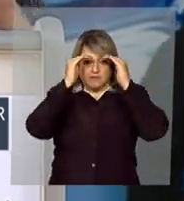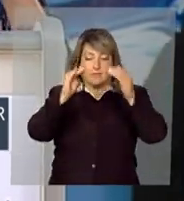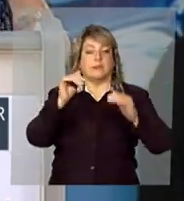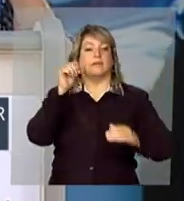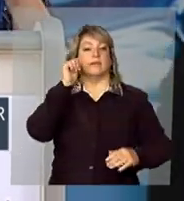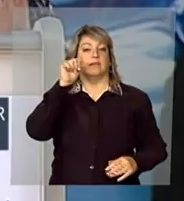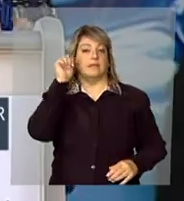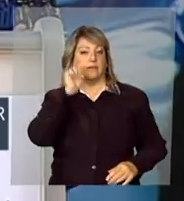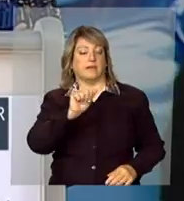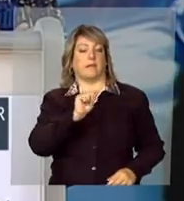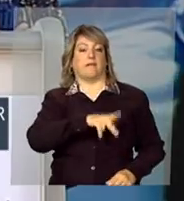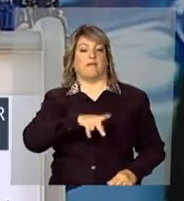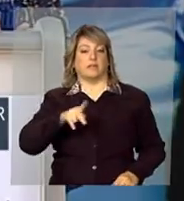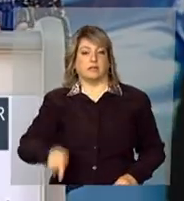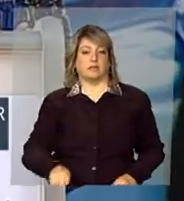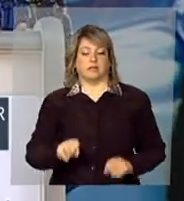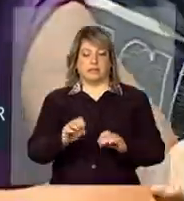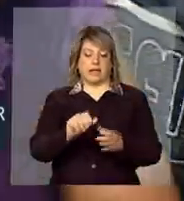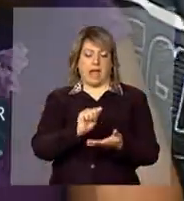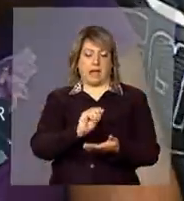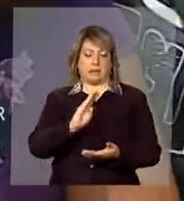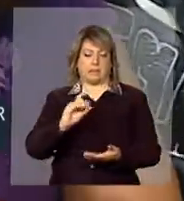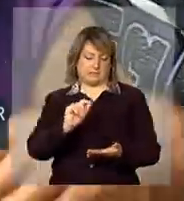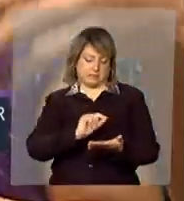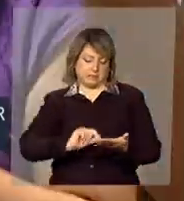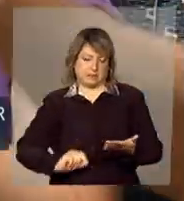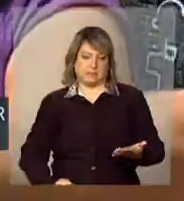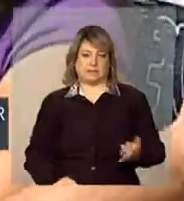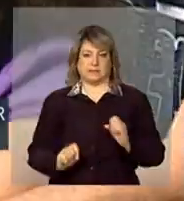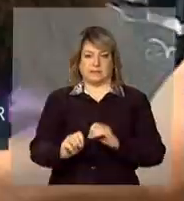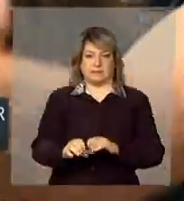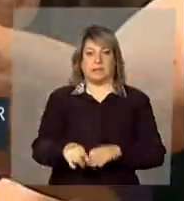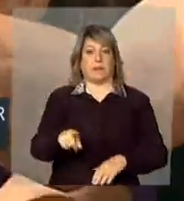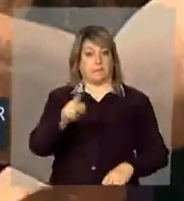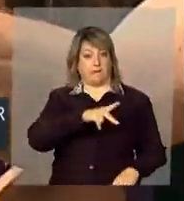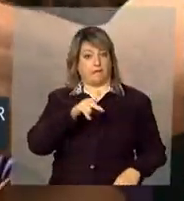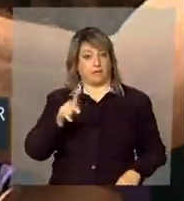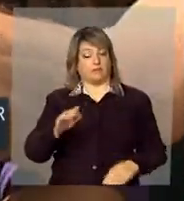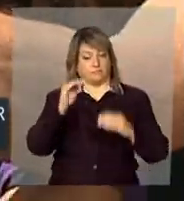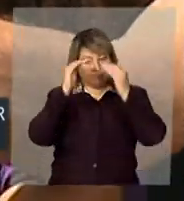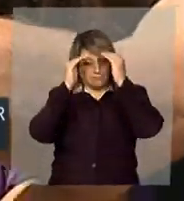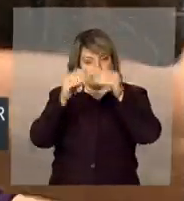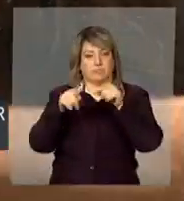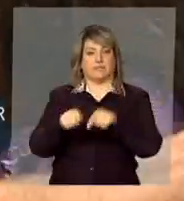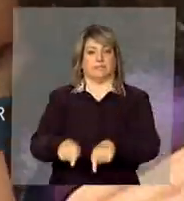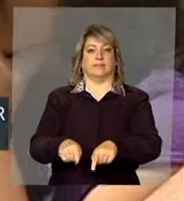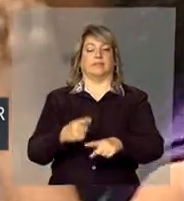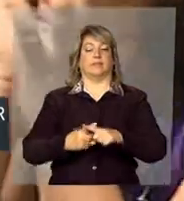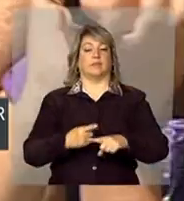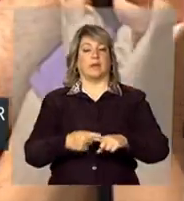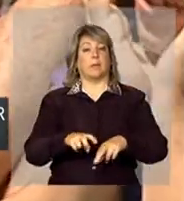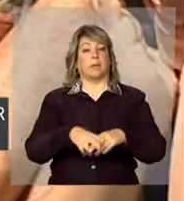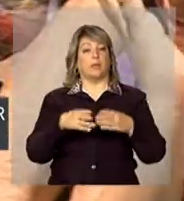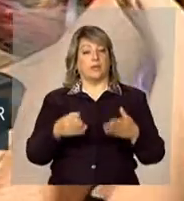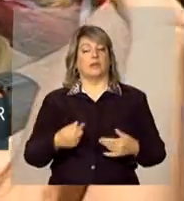professora alfabetizadora. Por isso, eu tenho proposto,